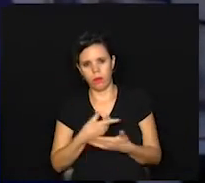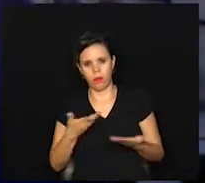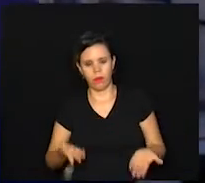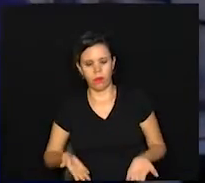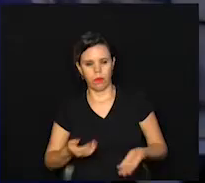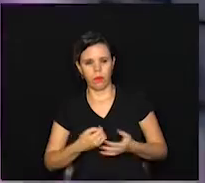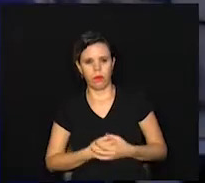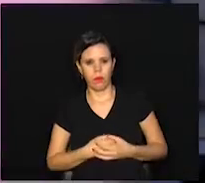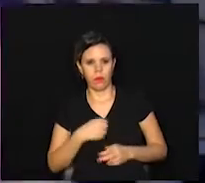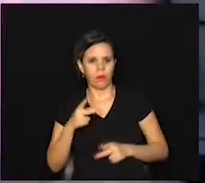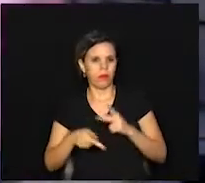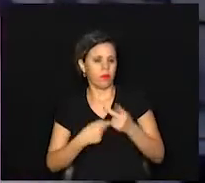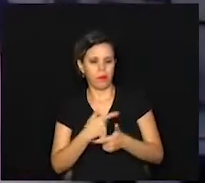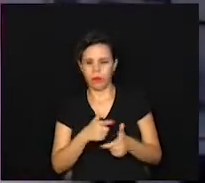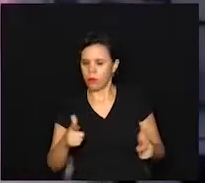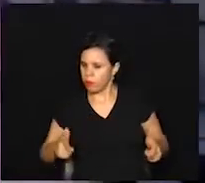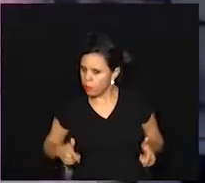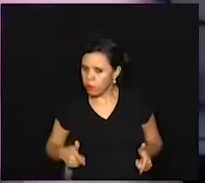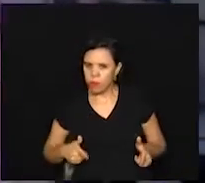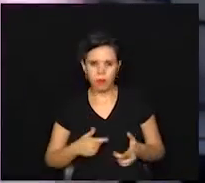humanos? As pessoas não têm